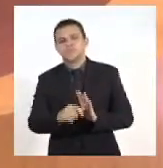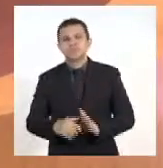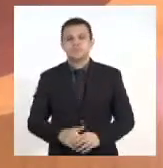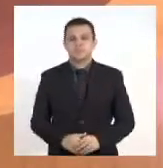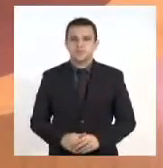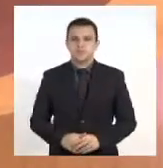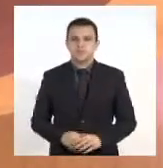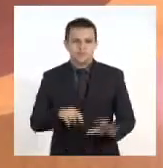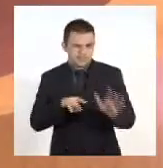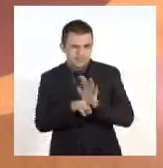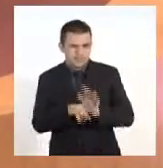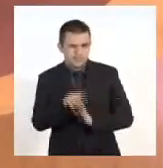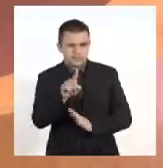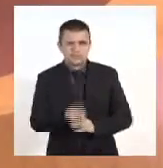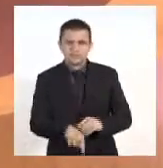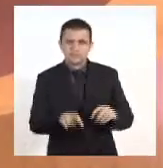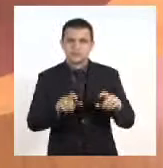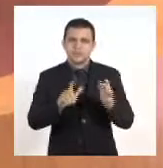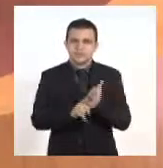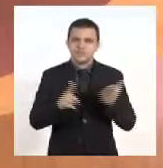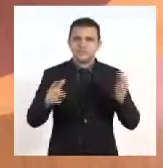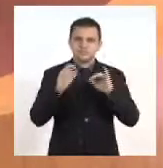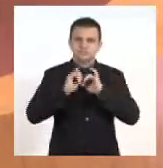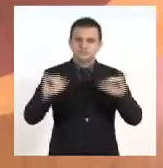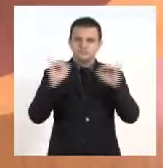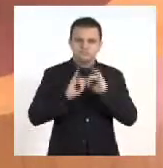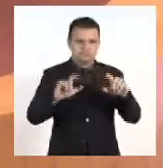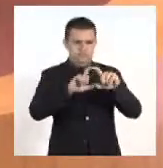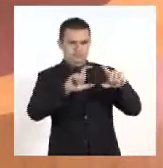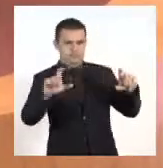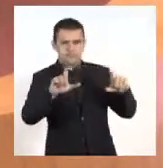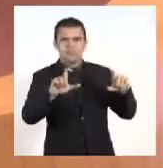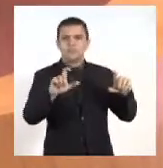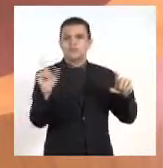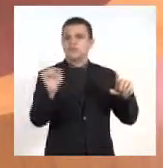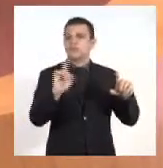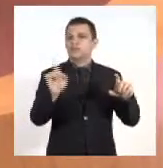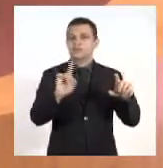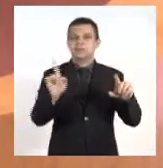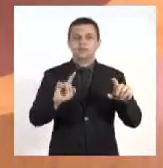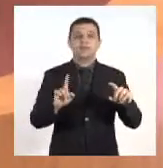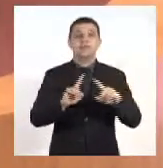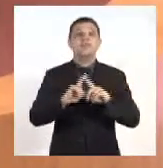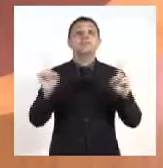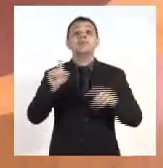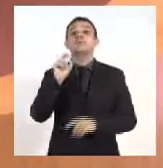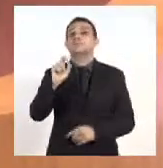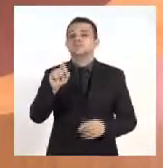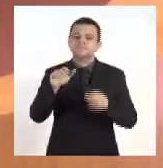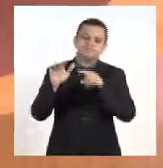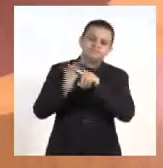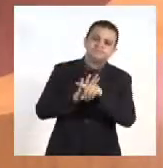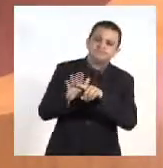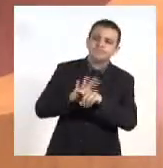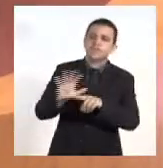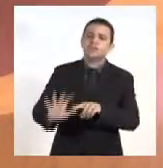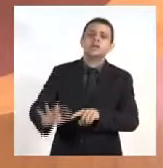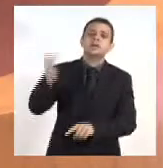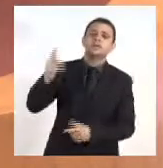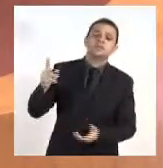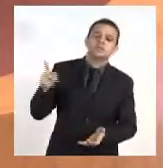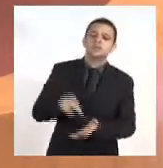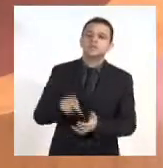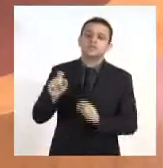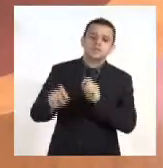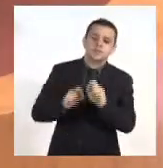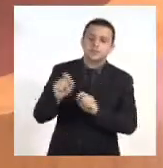a matéria de jornal, mas sim o fato que aconteceu